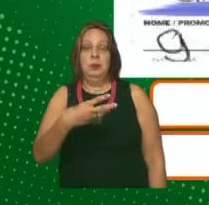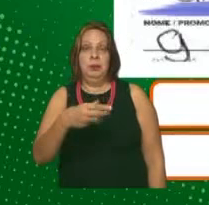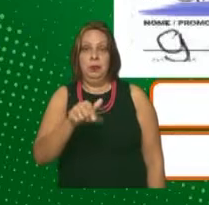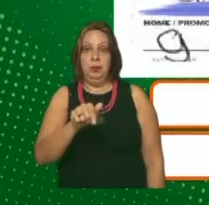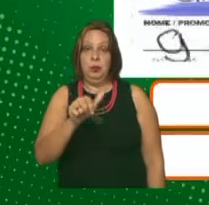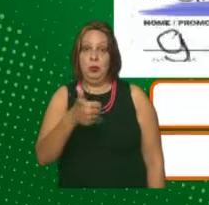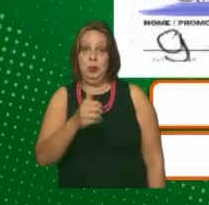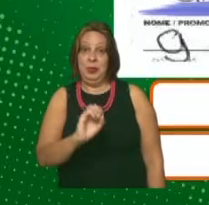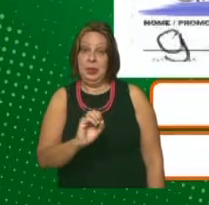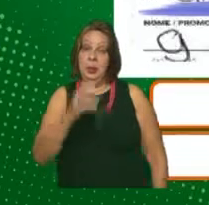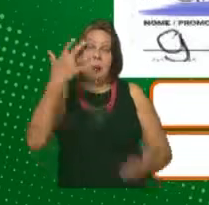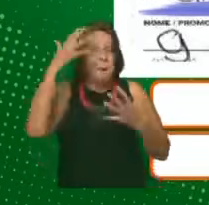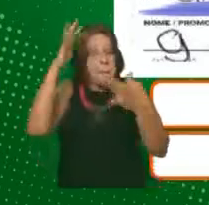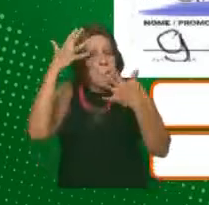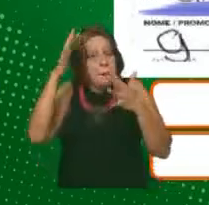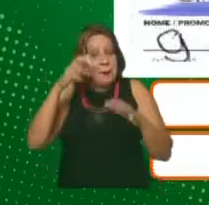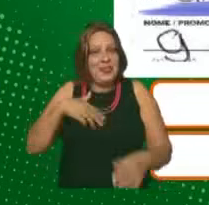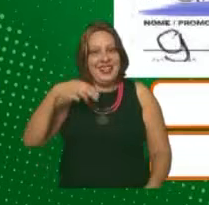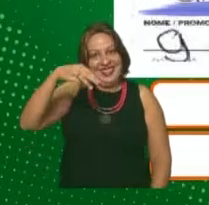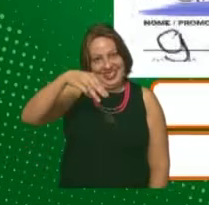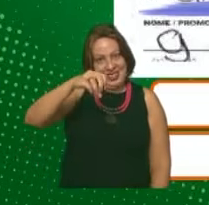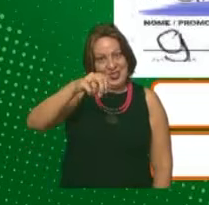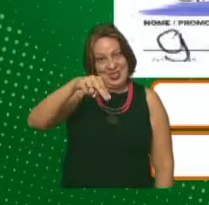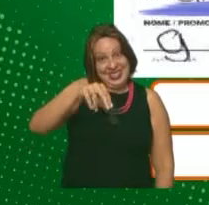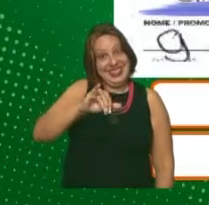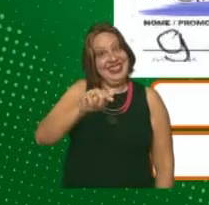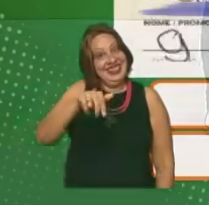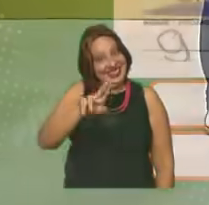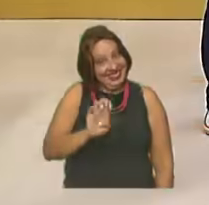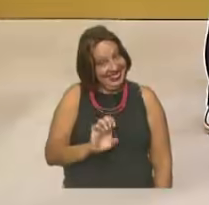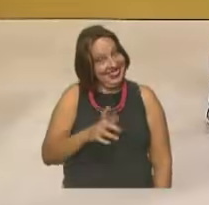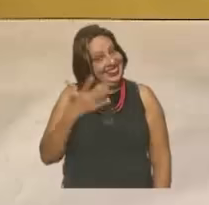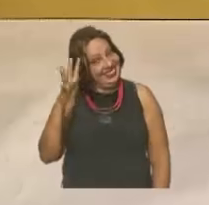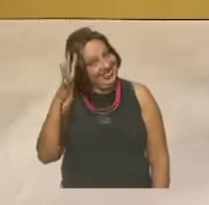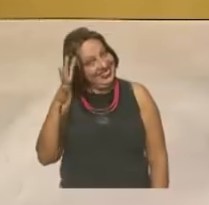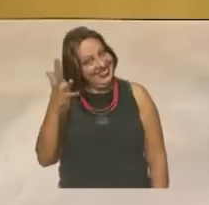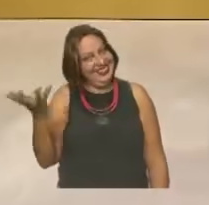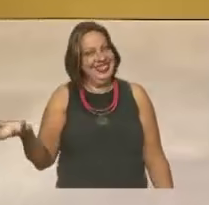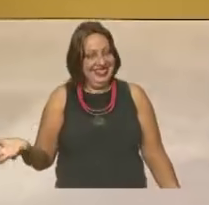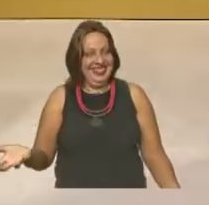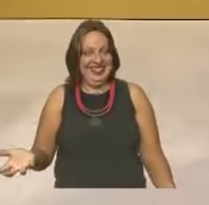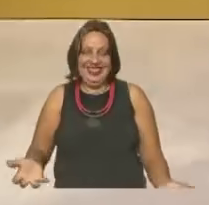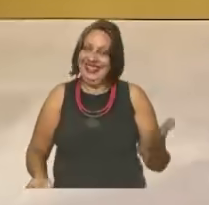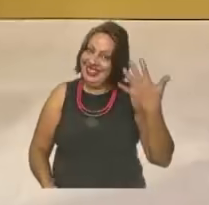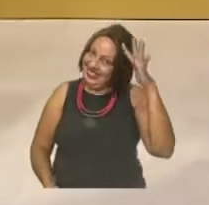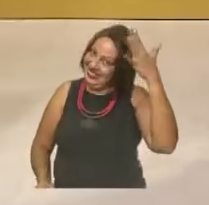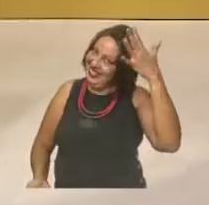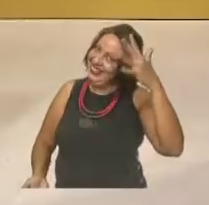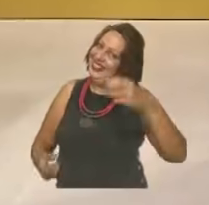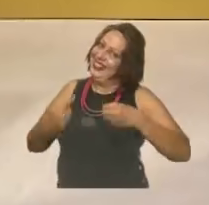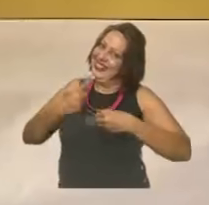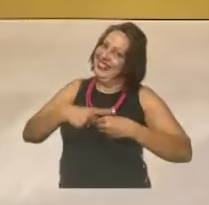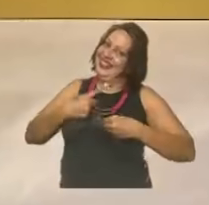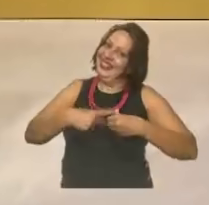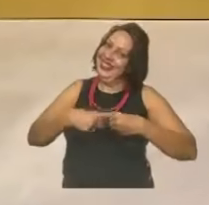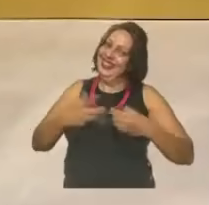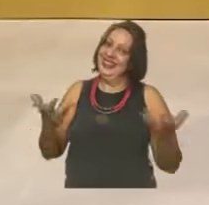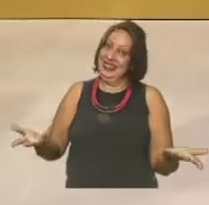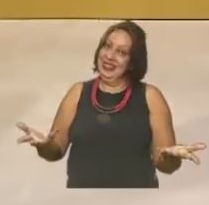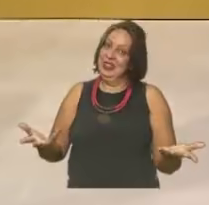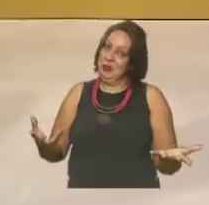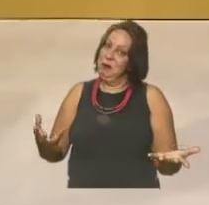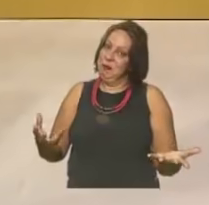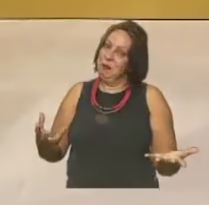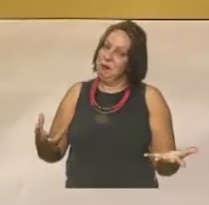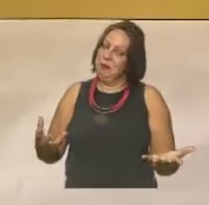013710. Parabéns, Monique! Olha aí que maravilha! Parabéns, interior marcando presença aqui no